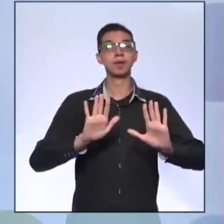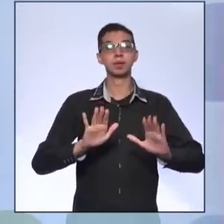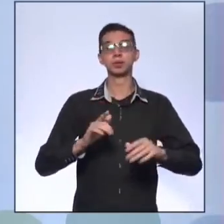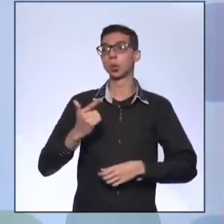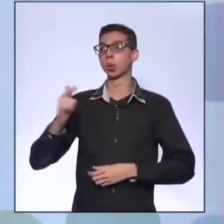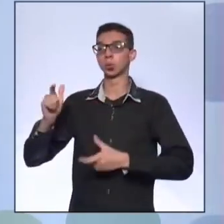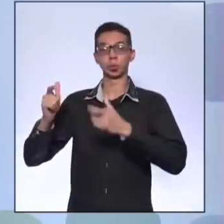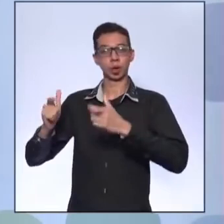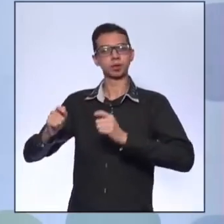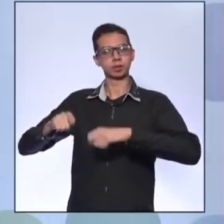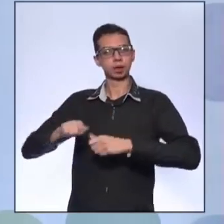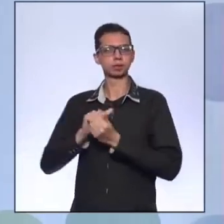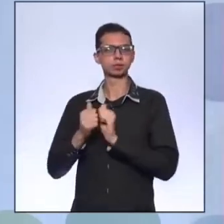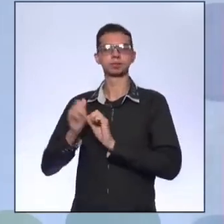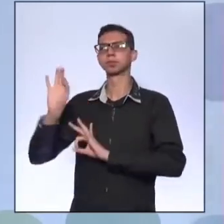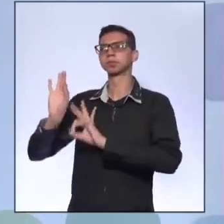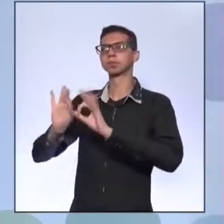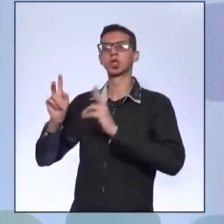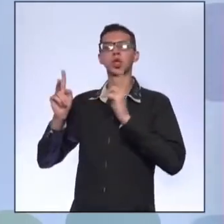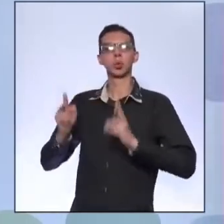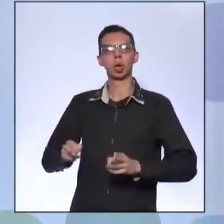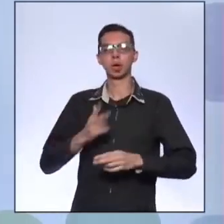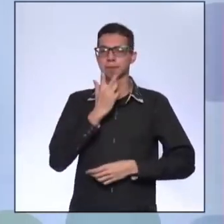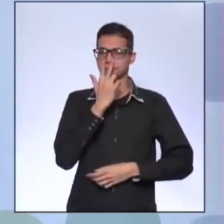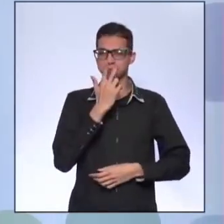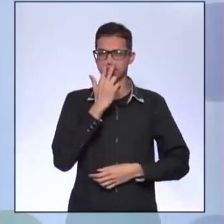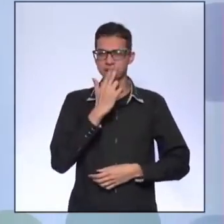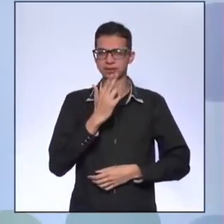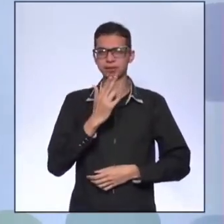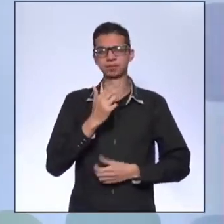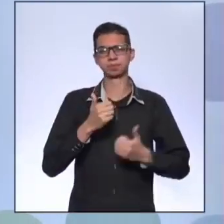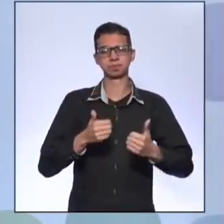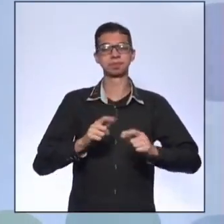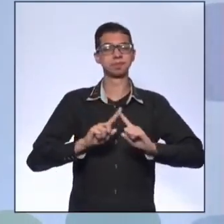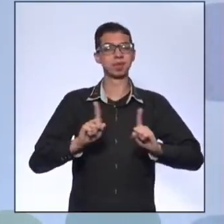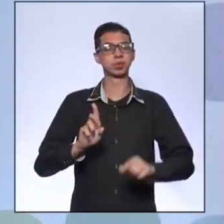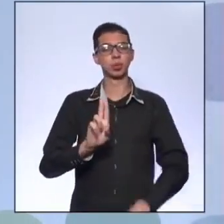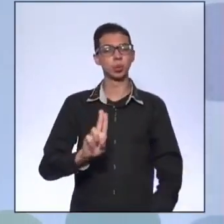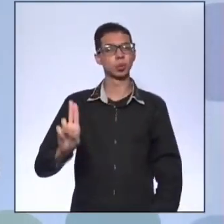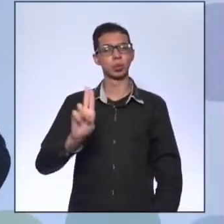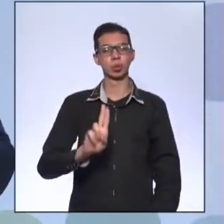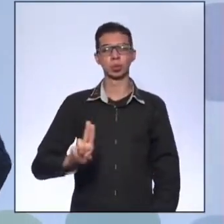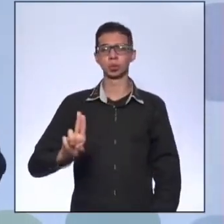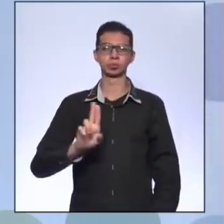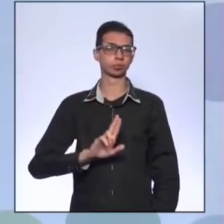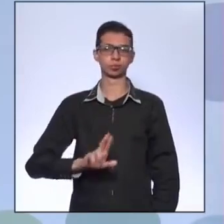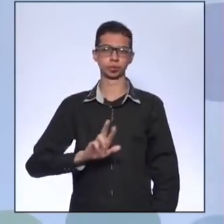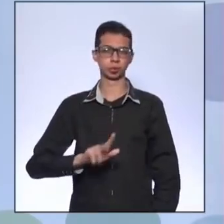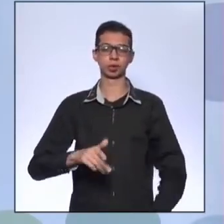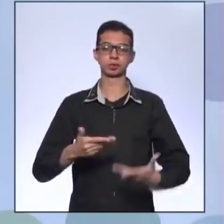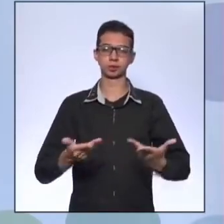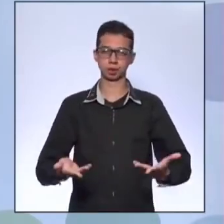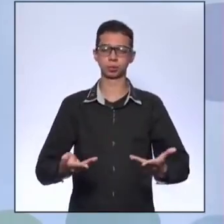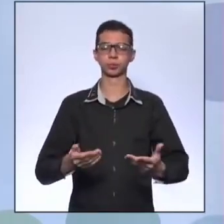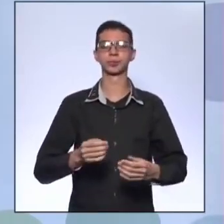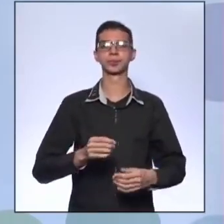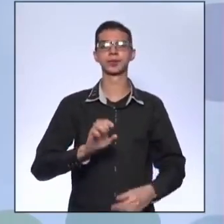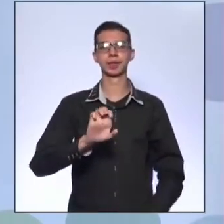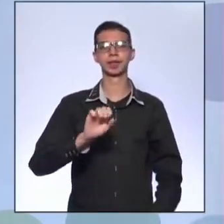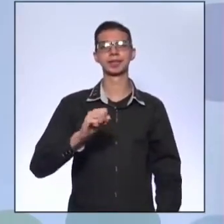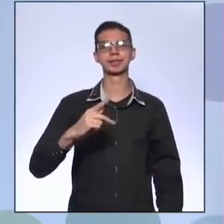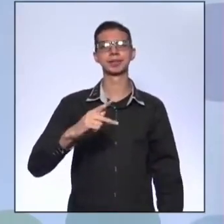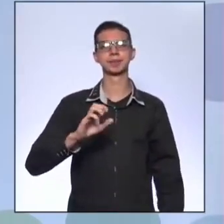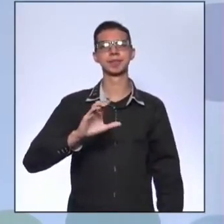a esta aqui, pode acontecer. Só que não é muito comum, não é muito usual, tá? Então, site specific é justamente, o próprio nome já fala,